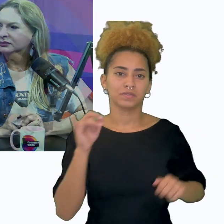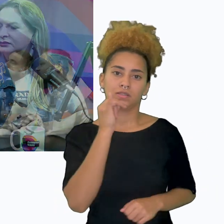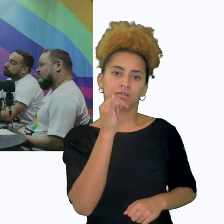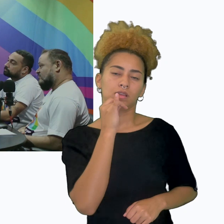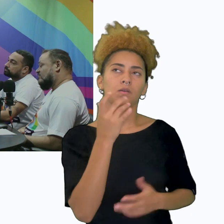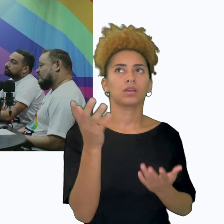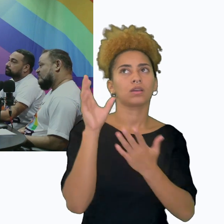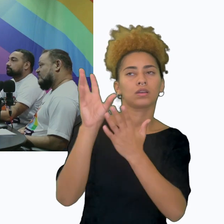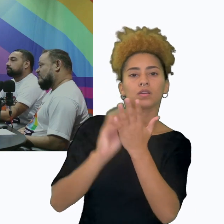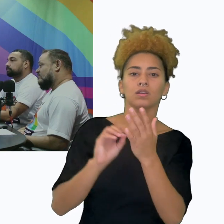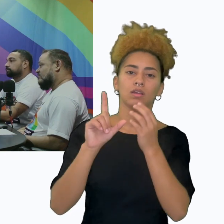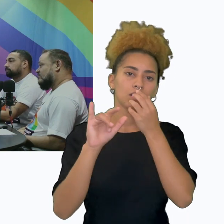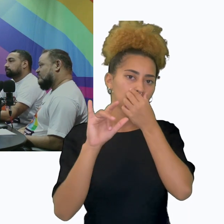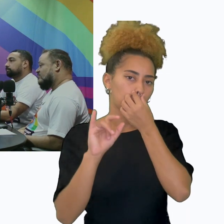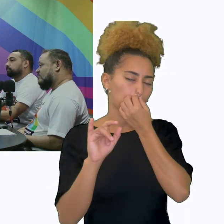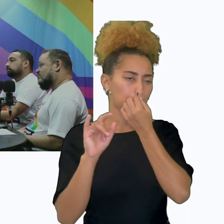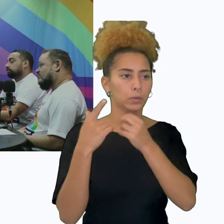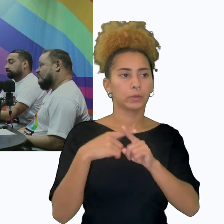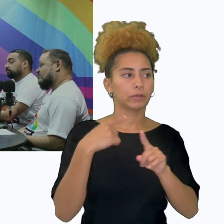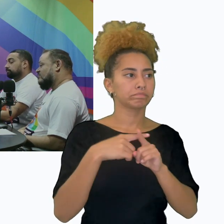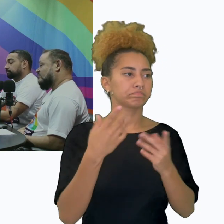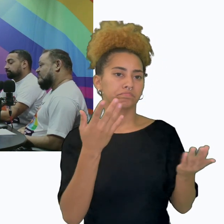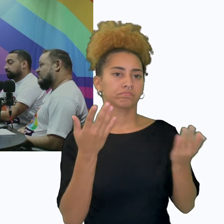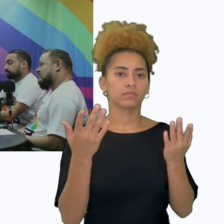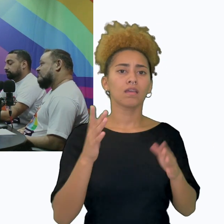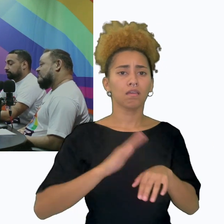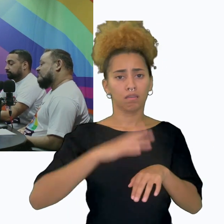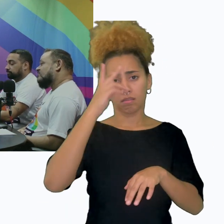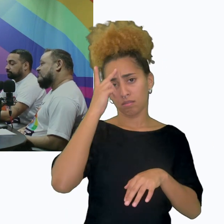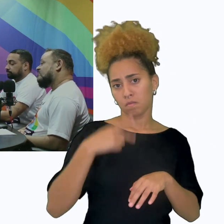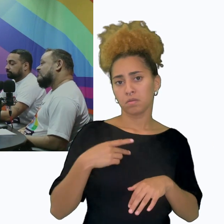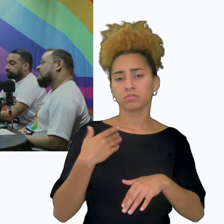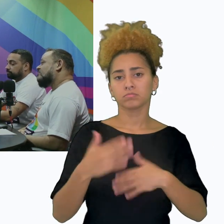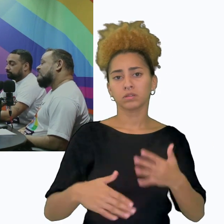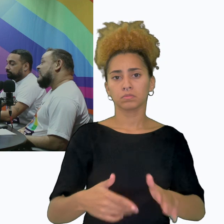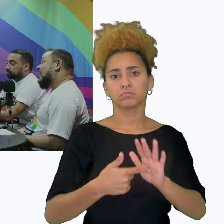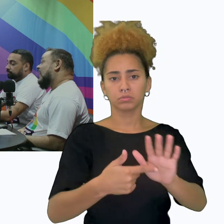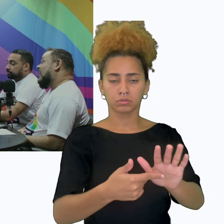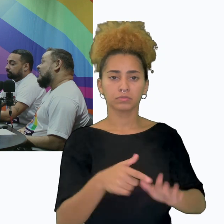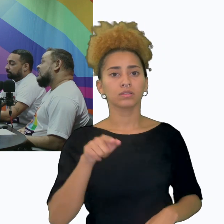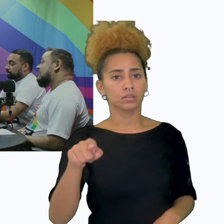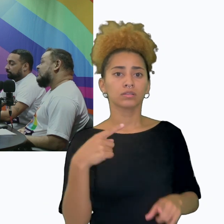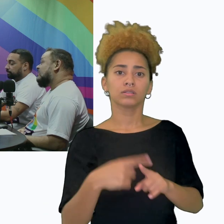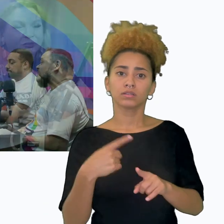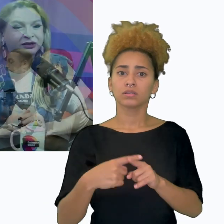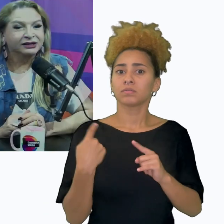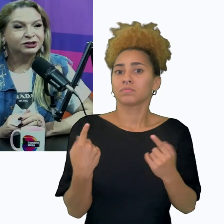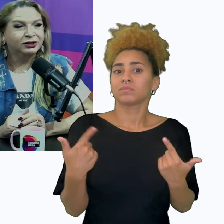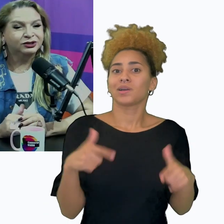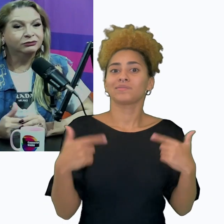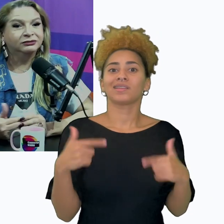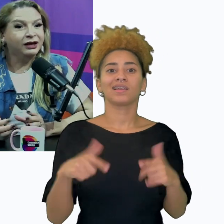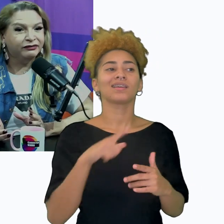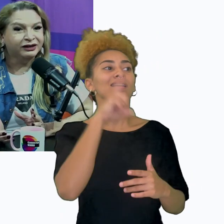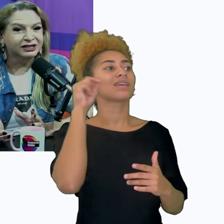nunca tive assim, eu vou parecer com a Laila porque a Laila. Não, eu era o que eu era e depois ficou na história. Eu acho que se deve muito a essa história